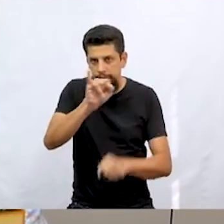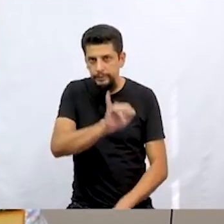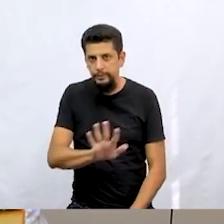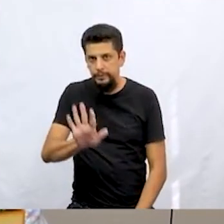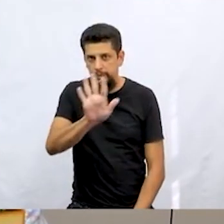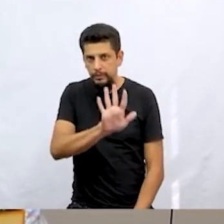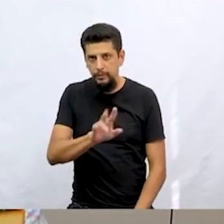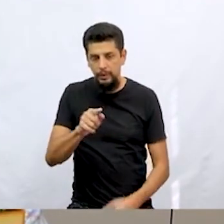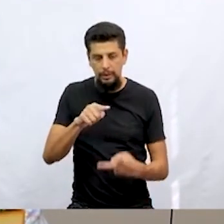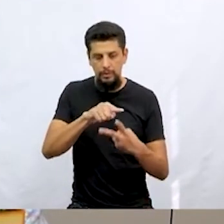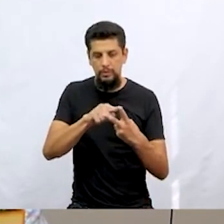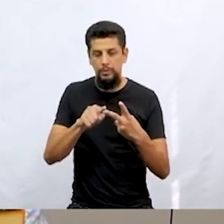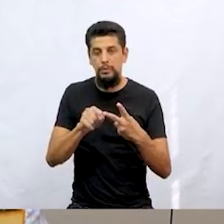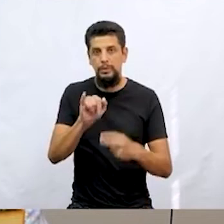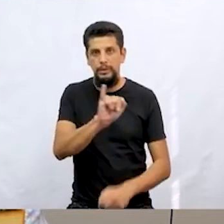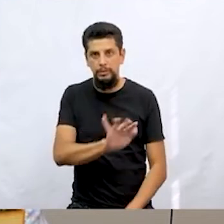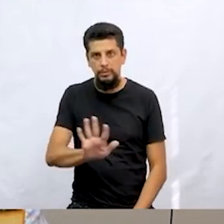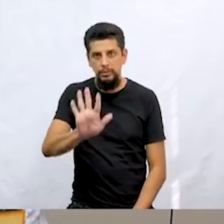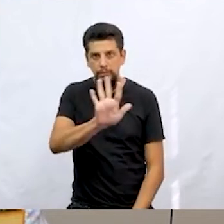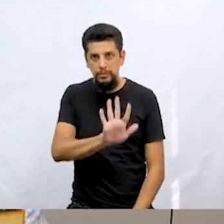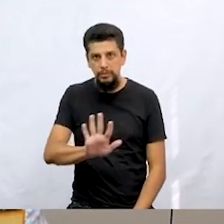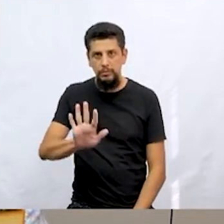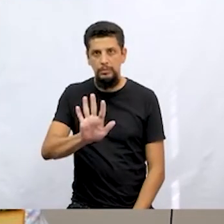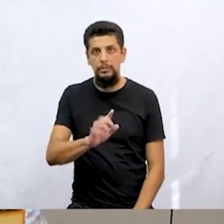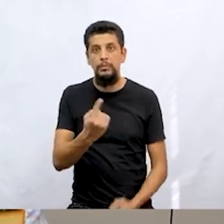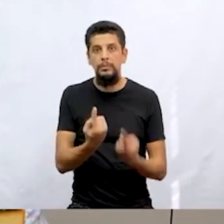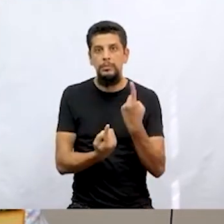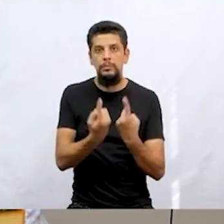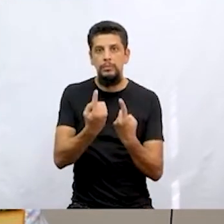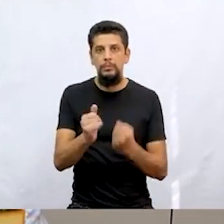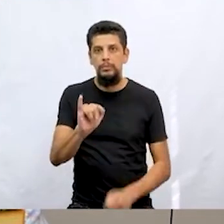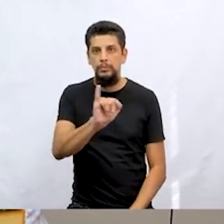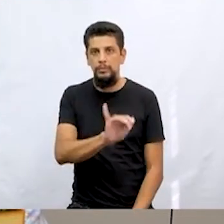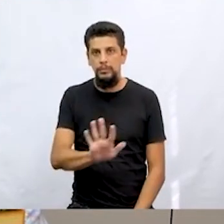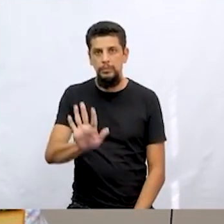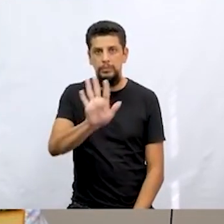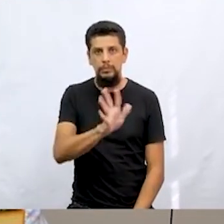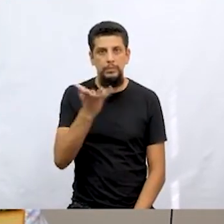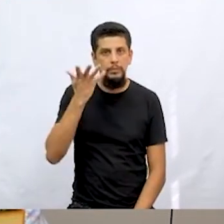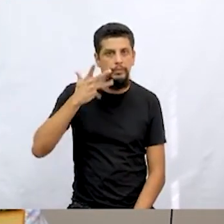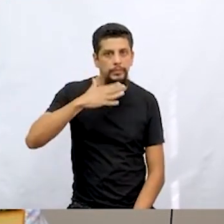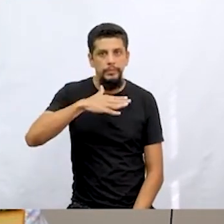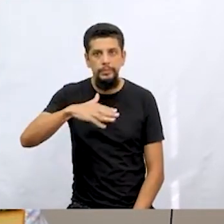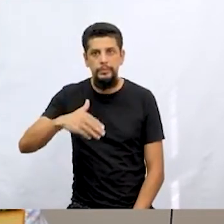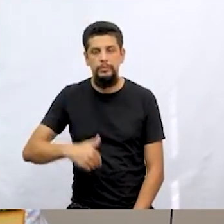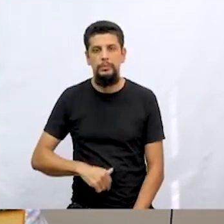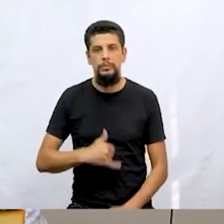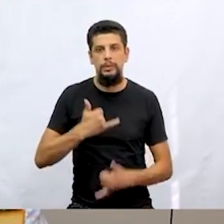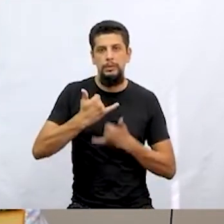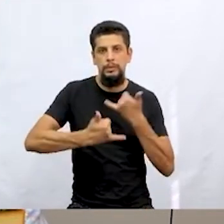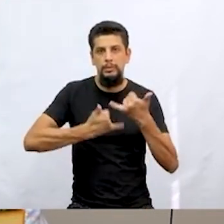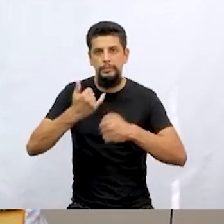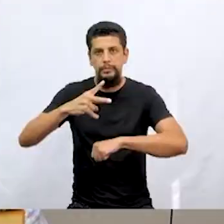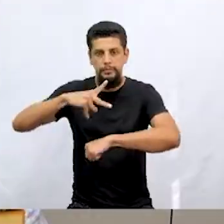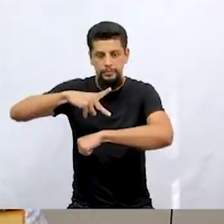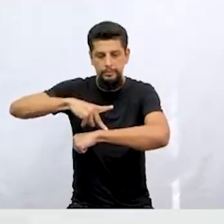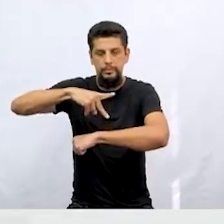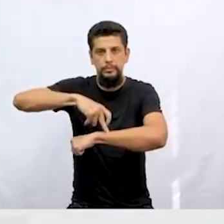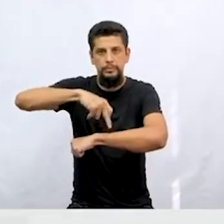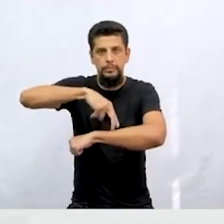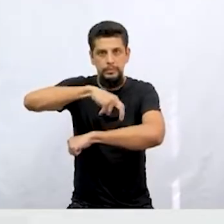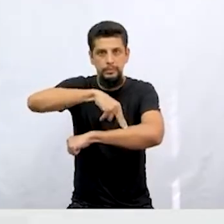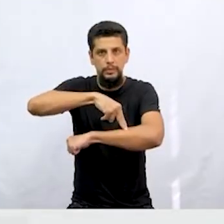Observaram a imagem? As duas imagens? Qual era a imagem que as crianças estavam jogando